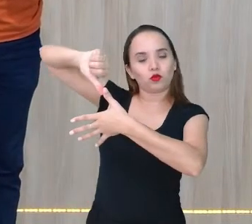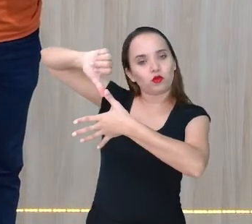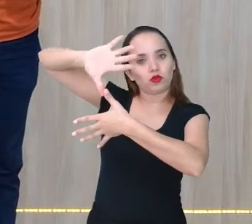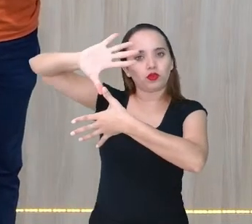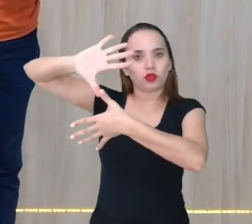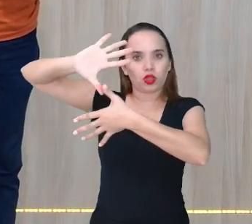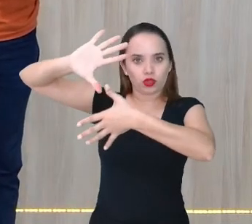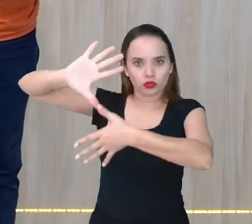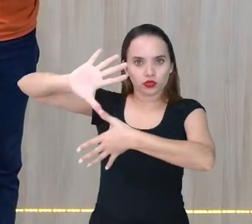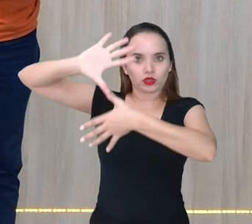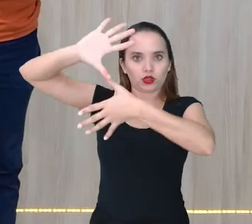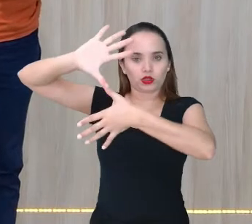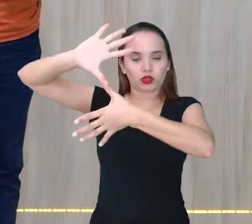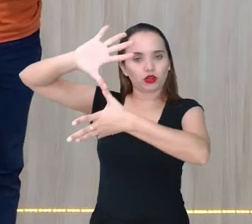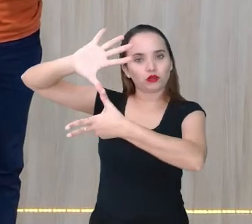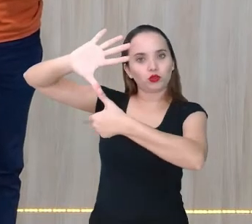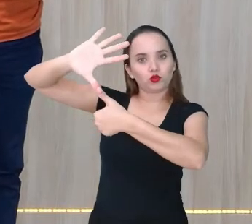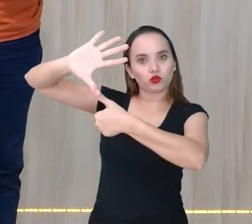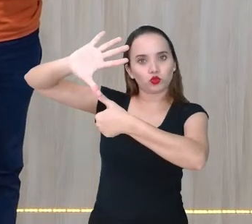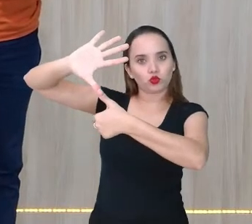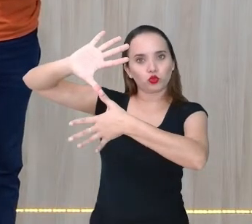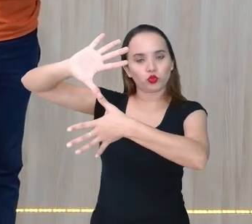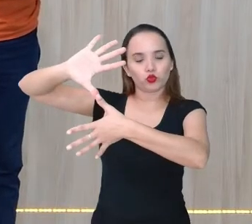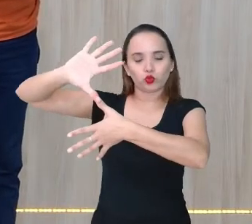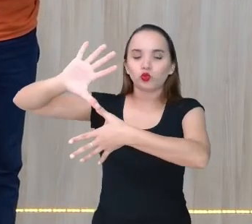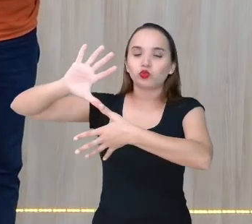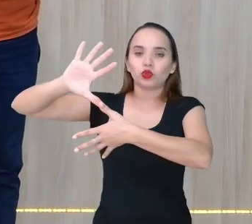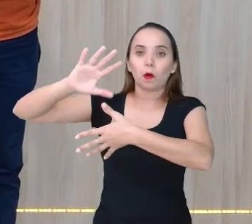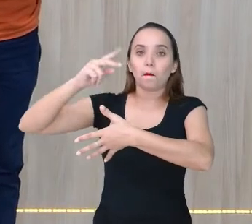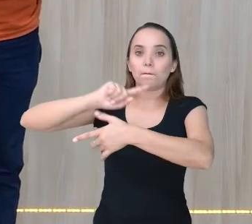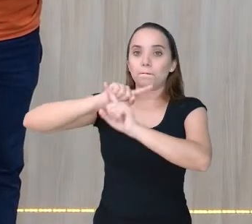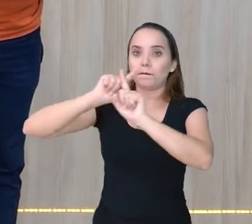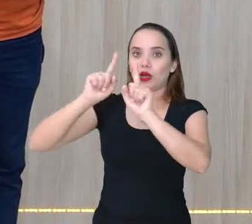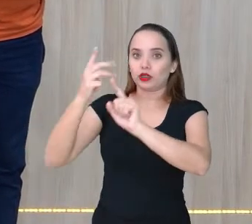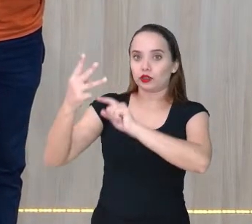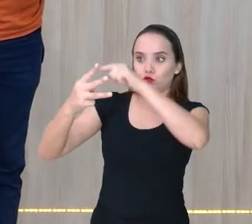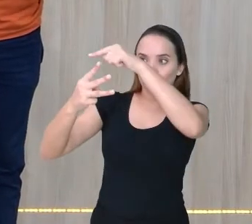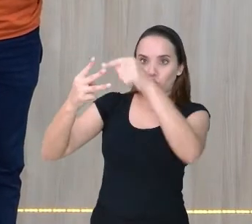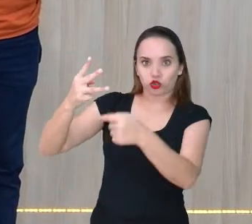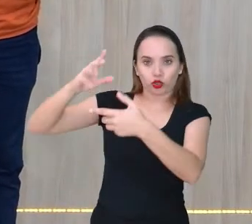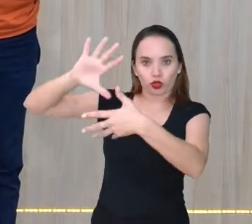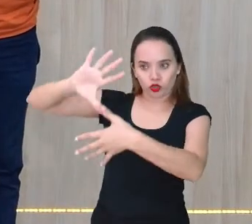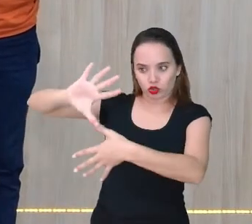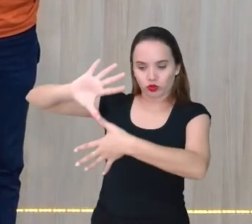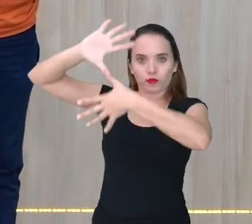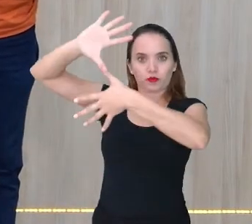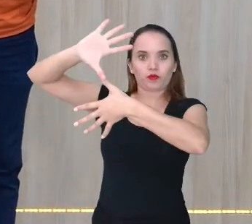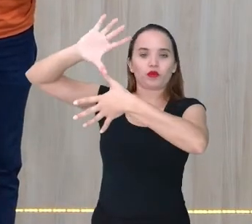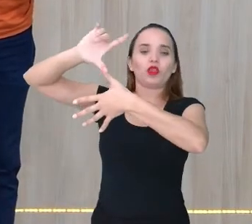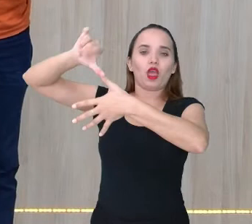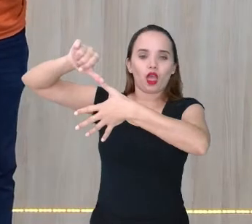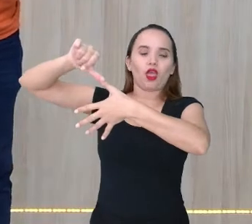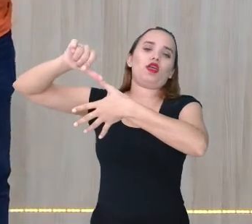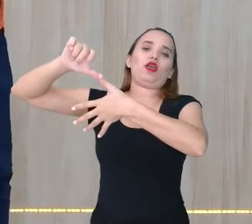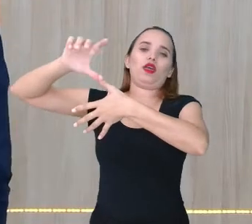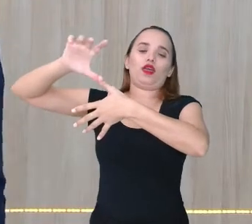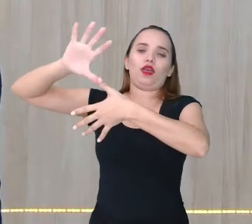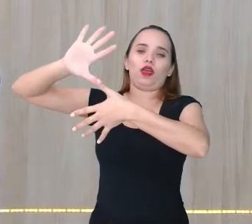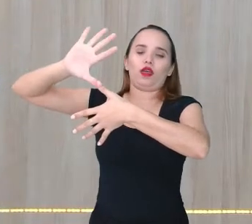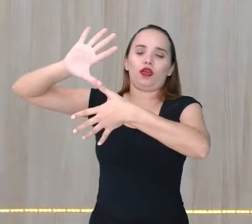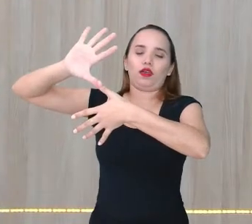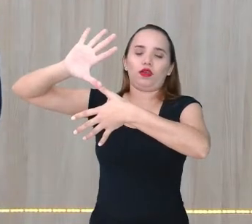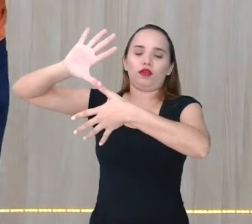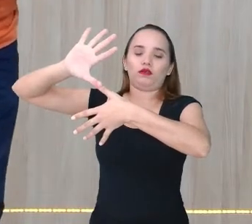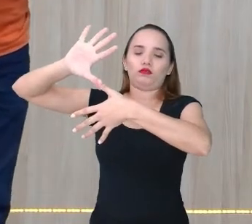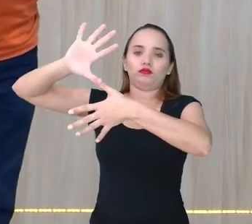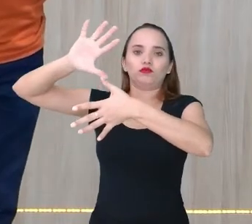Mas essas 3 partes formam apenas um continente. Então a gente vai, aos poucos, a gente vai estudar um pouquinho